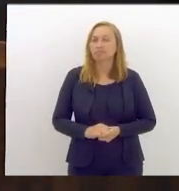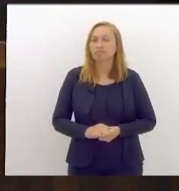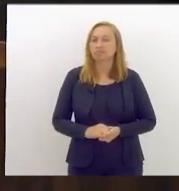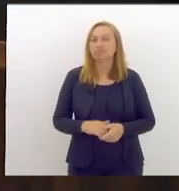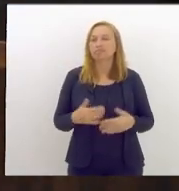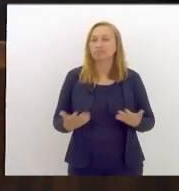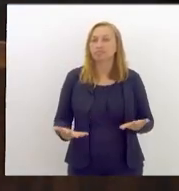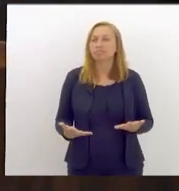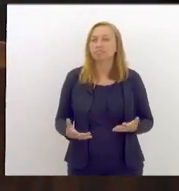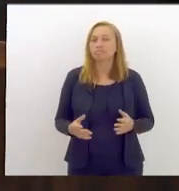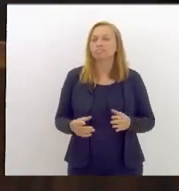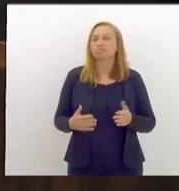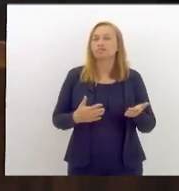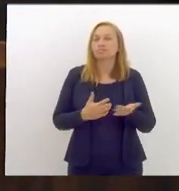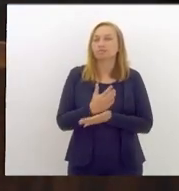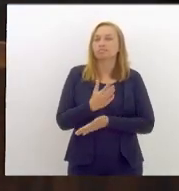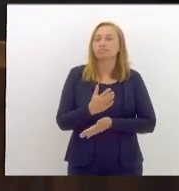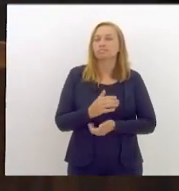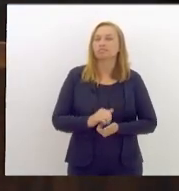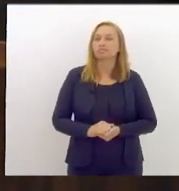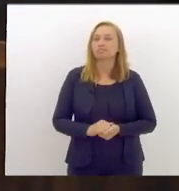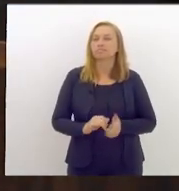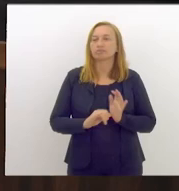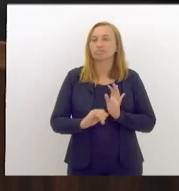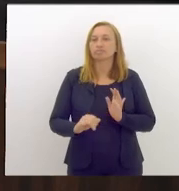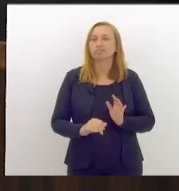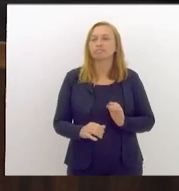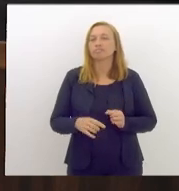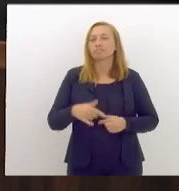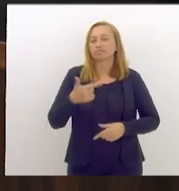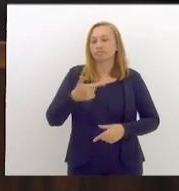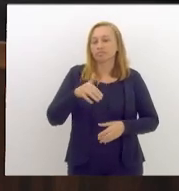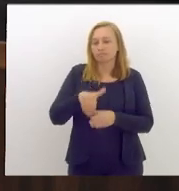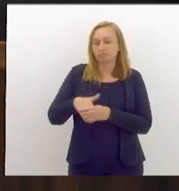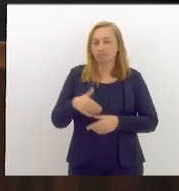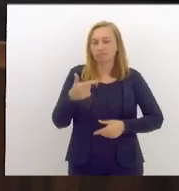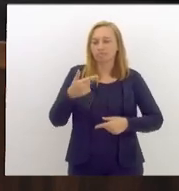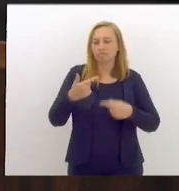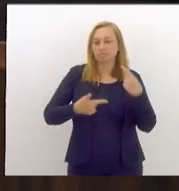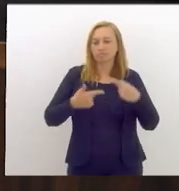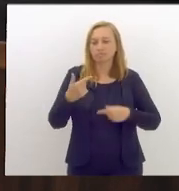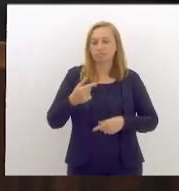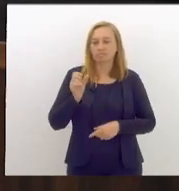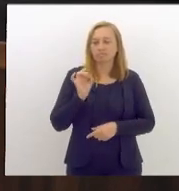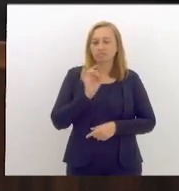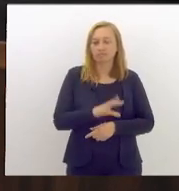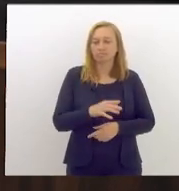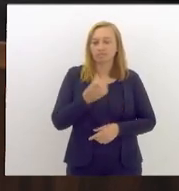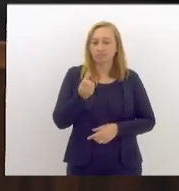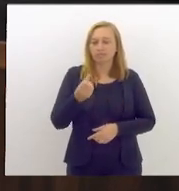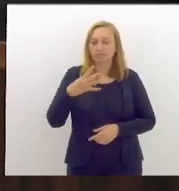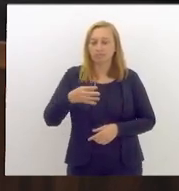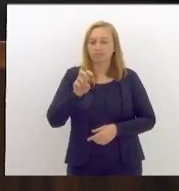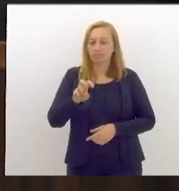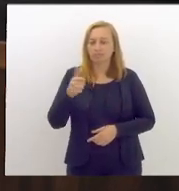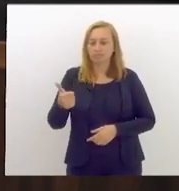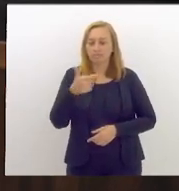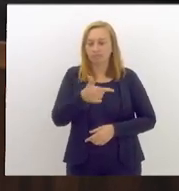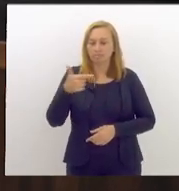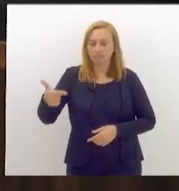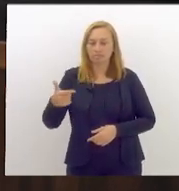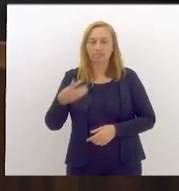então a matéria está aprovada vai autógrafo em regime de urgência em votação e discussão única projeto de lei 645 de 22 de alta